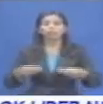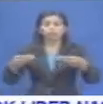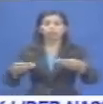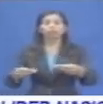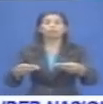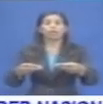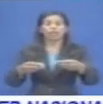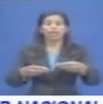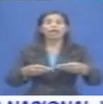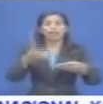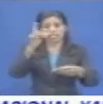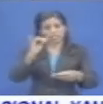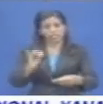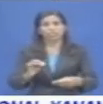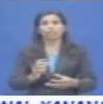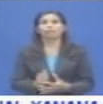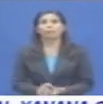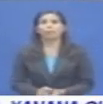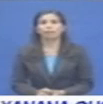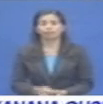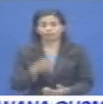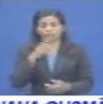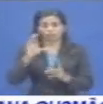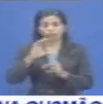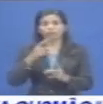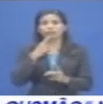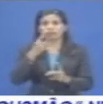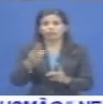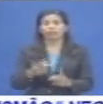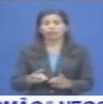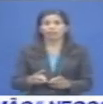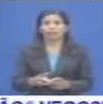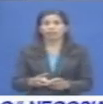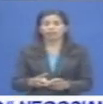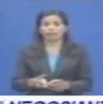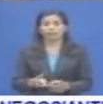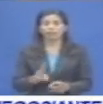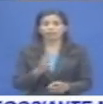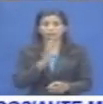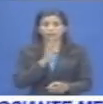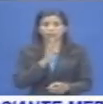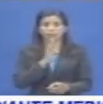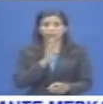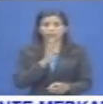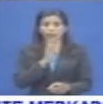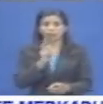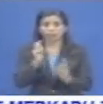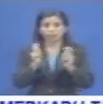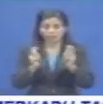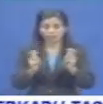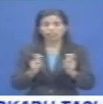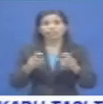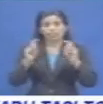Sessão Laboratório Nacional de NSA Hateten, qualidade BNB teste fisicamente categoria sem